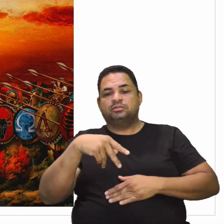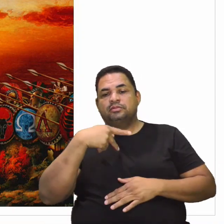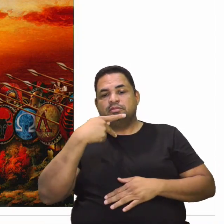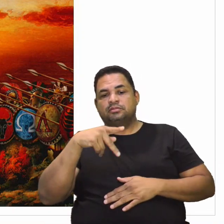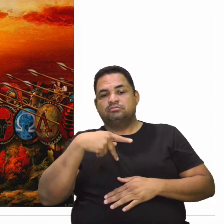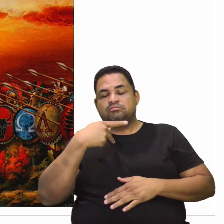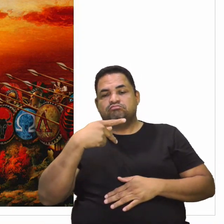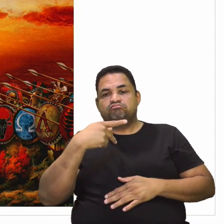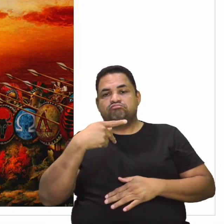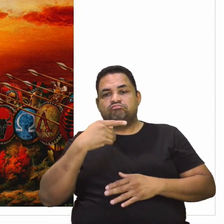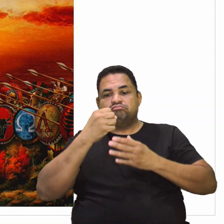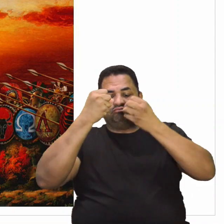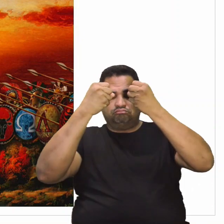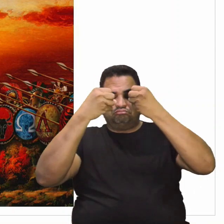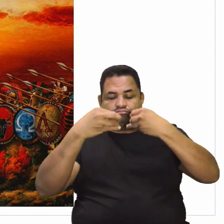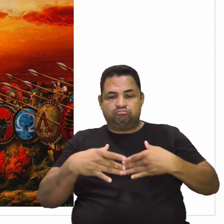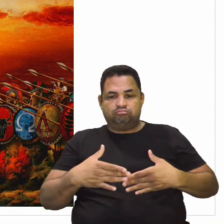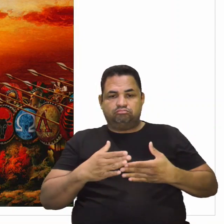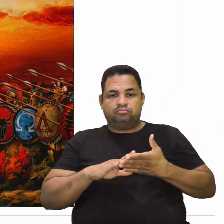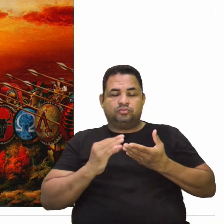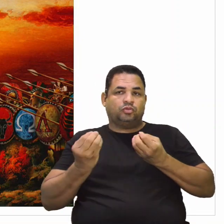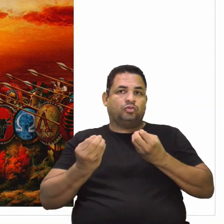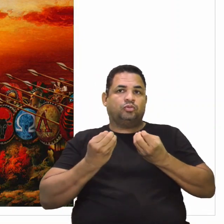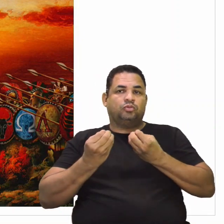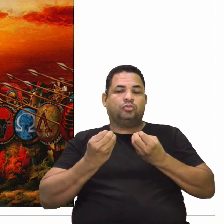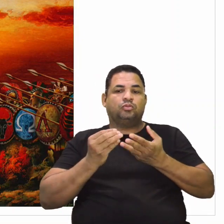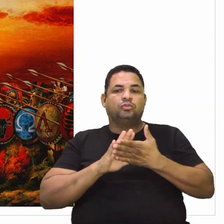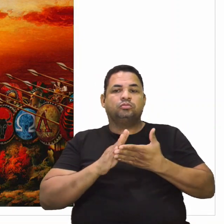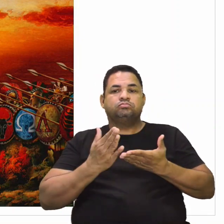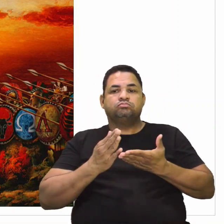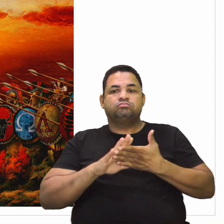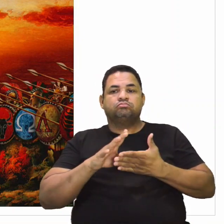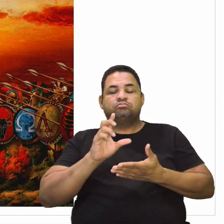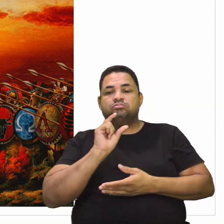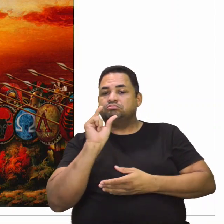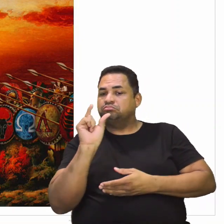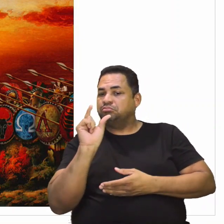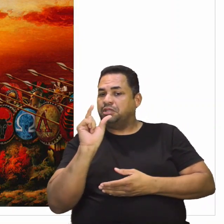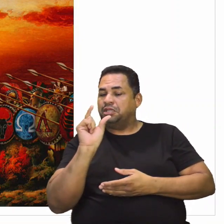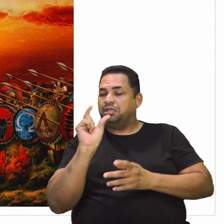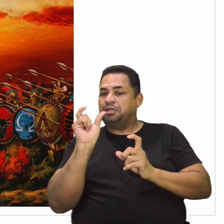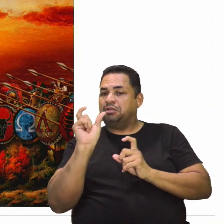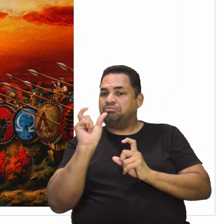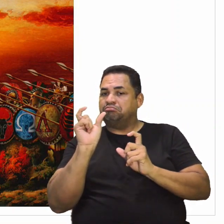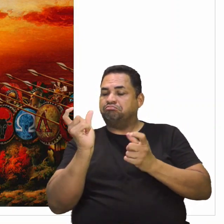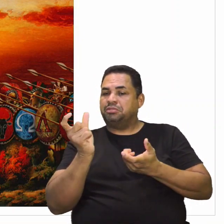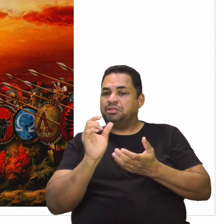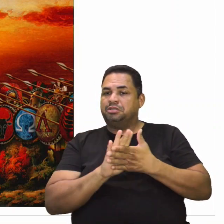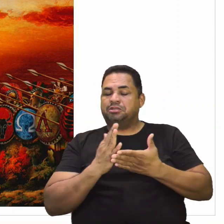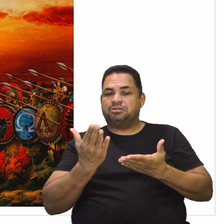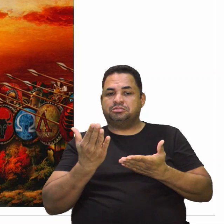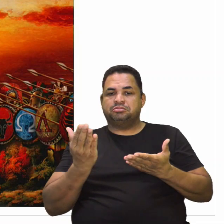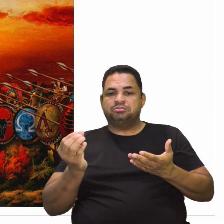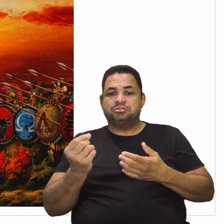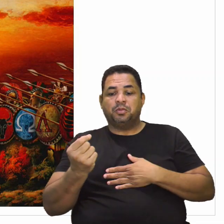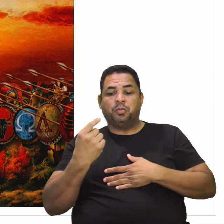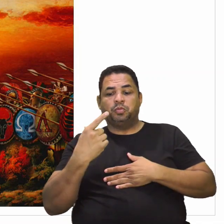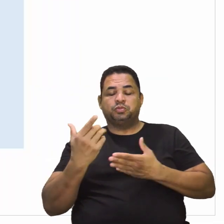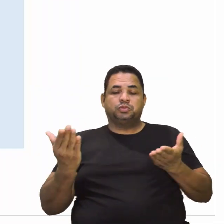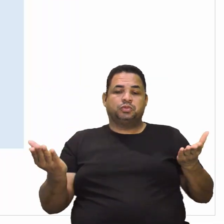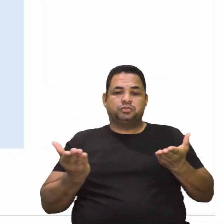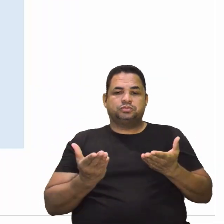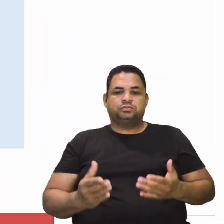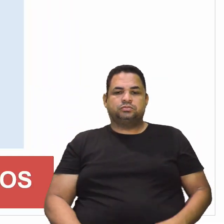acaba mencionando de que forma chega a ser esse termo tão absurdo hoje para o mundo pós-contemporâneo.